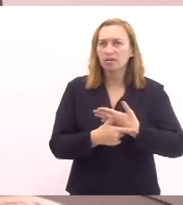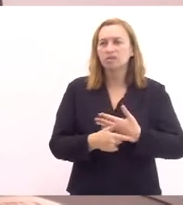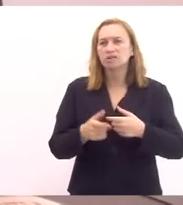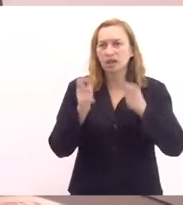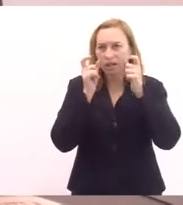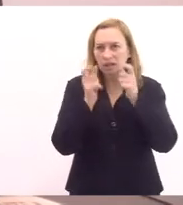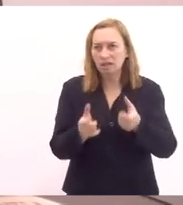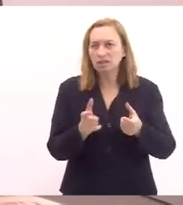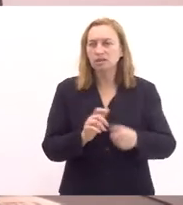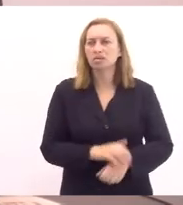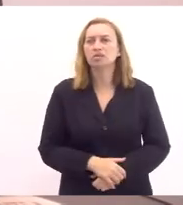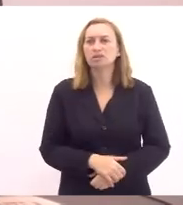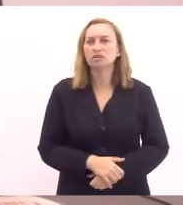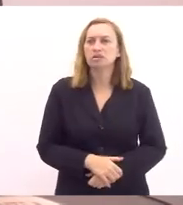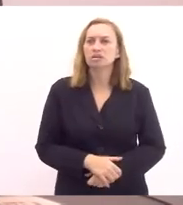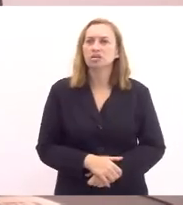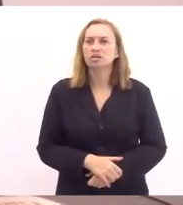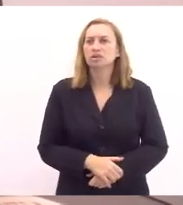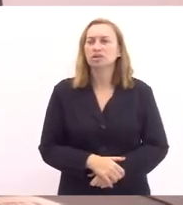primária na